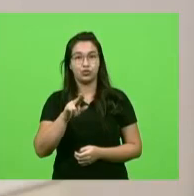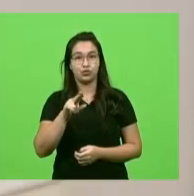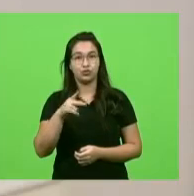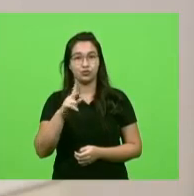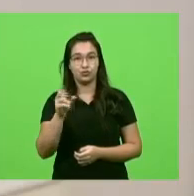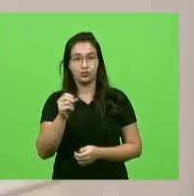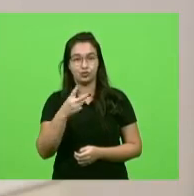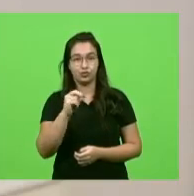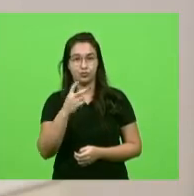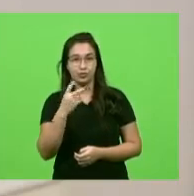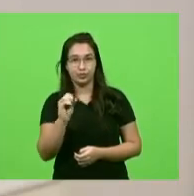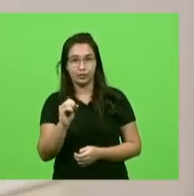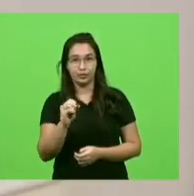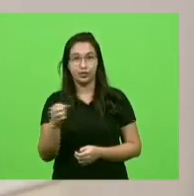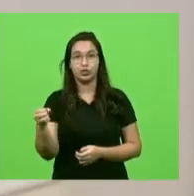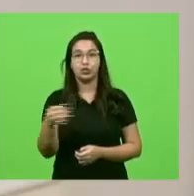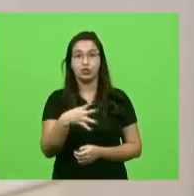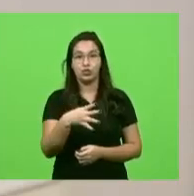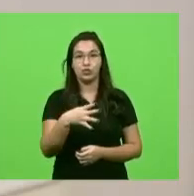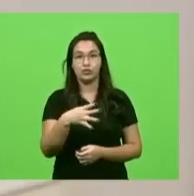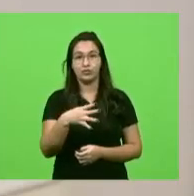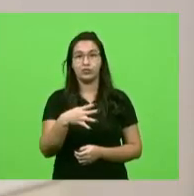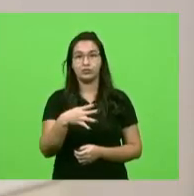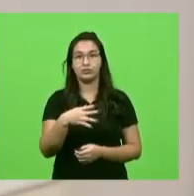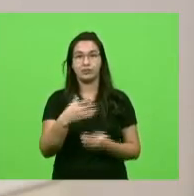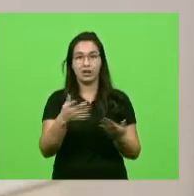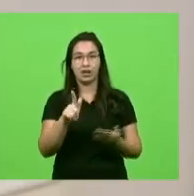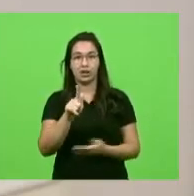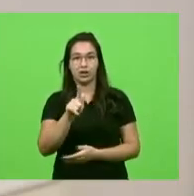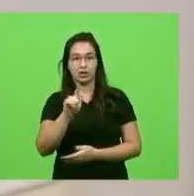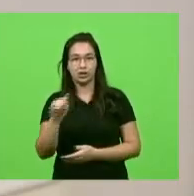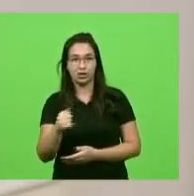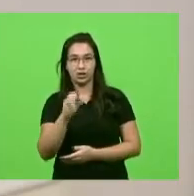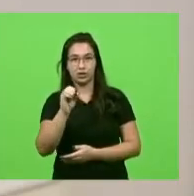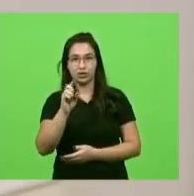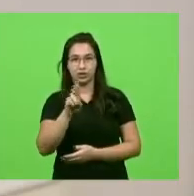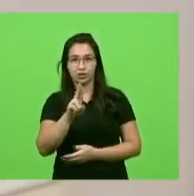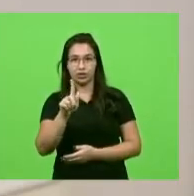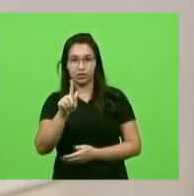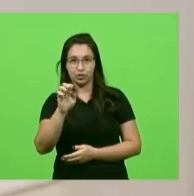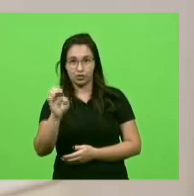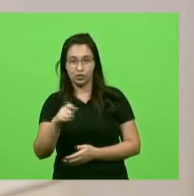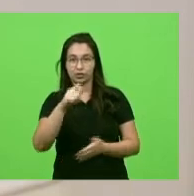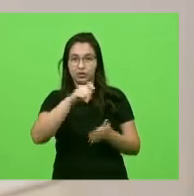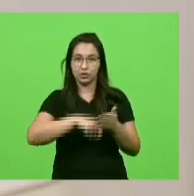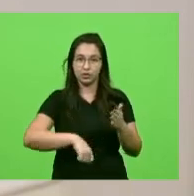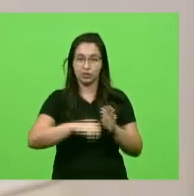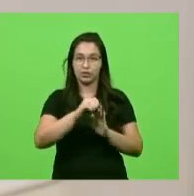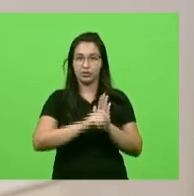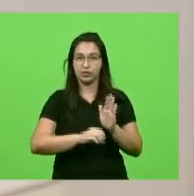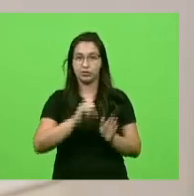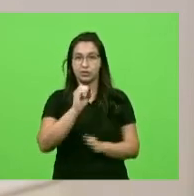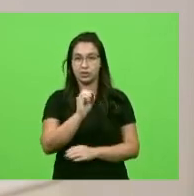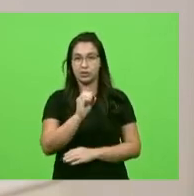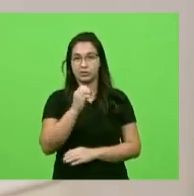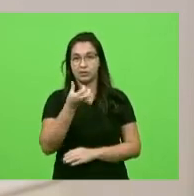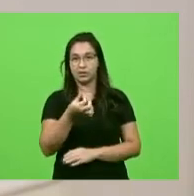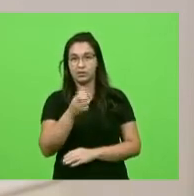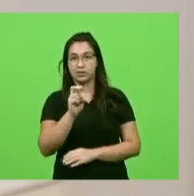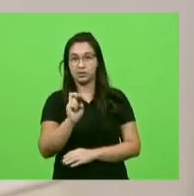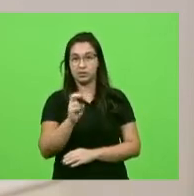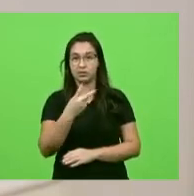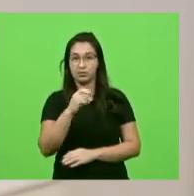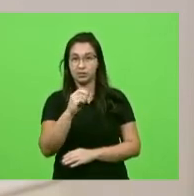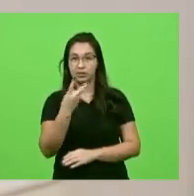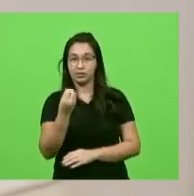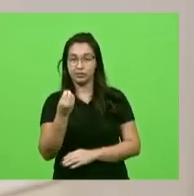gestão administrativa, o senhor Luciano Jorge Koneski, assinou o ofício 065/2020,